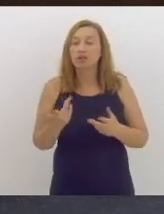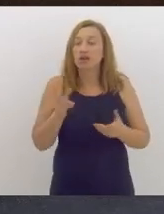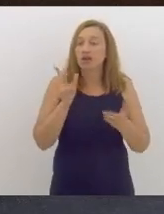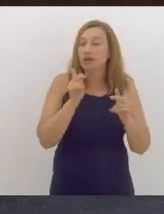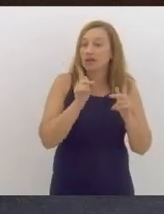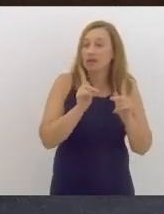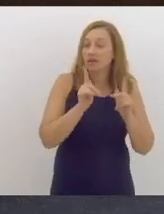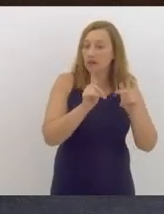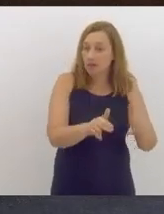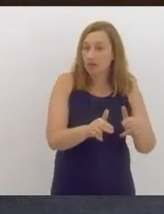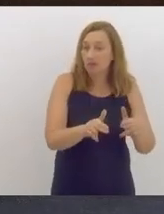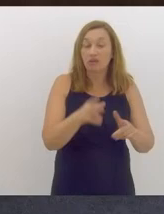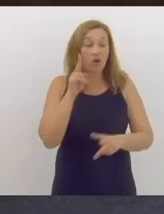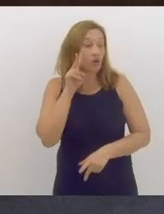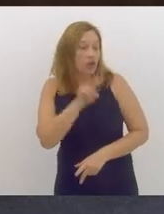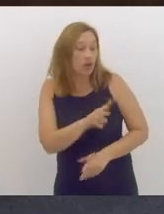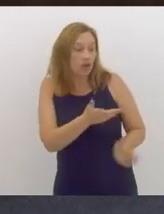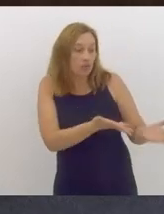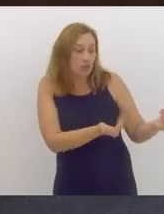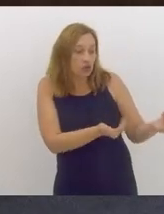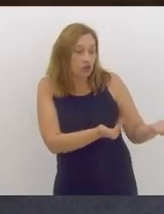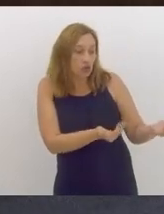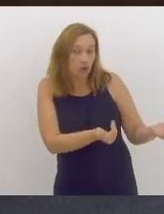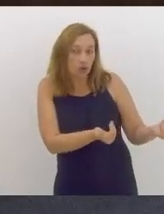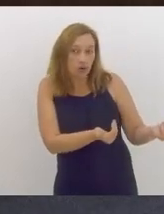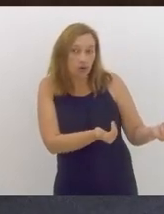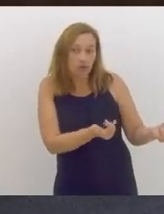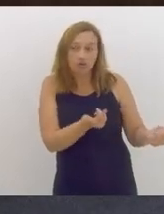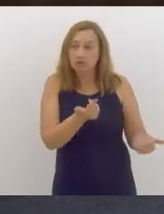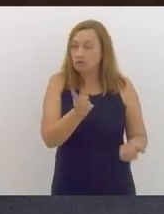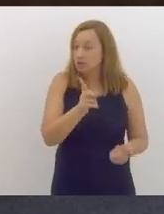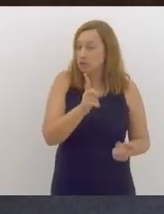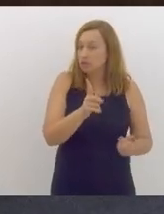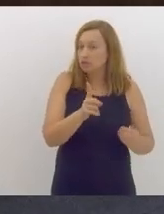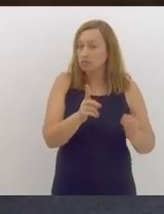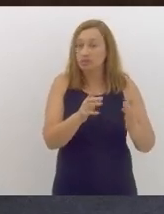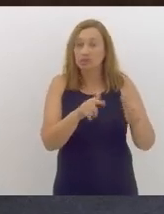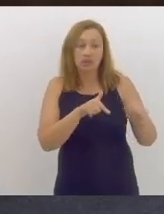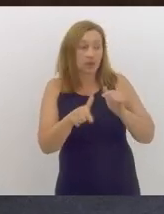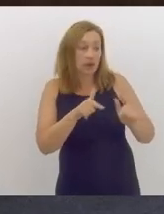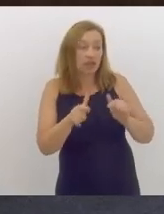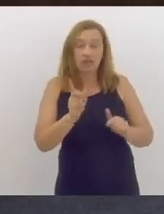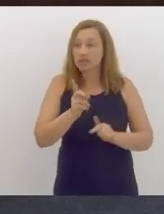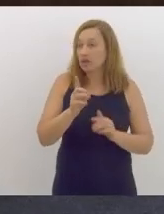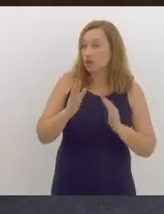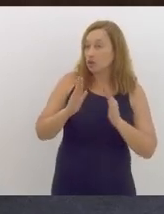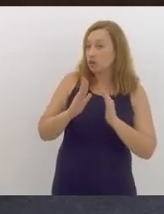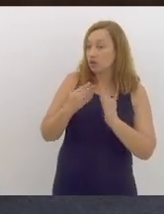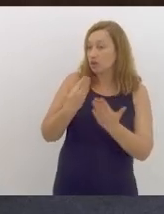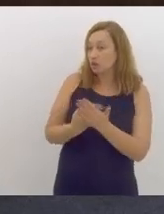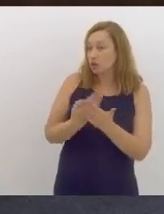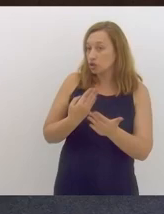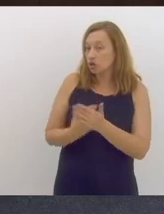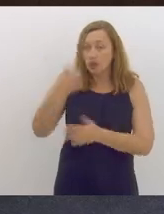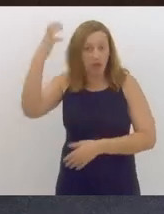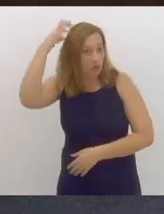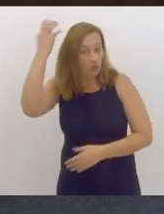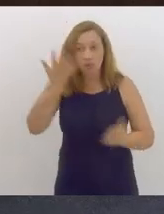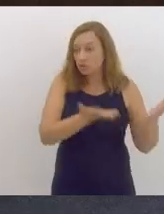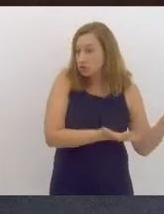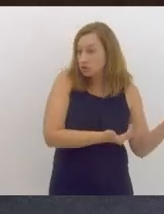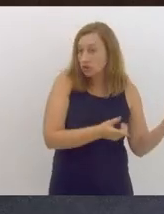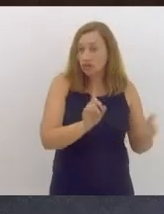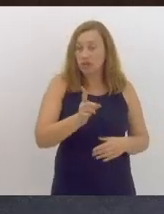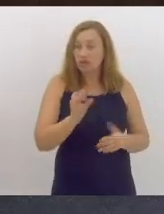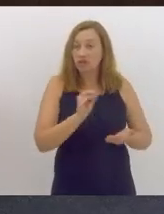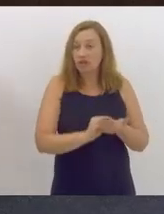esse jovem como um nem trabalha, nem estuda, como a culpa, como se a culpa fosse da juventude e não